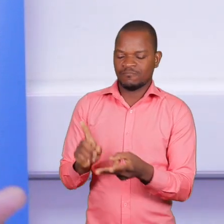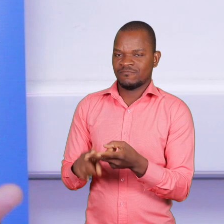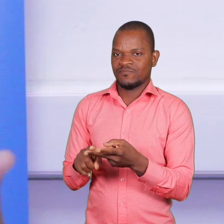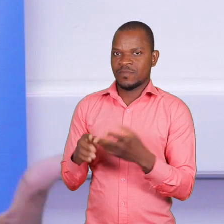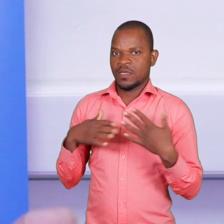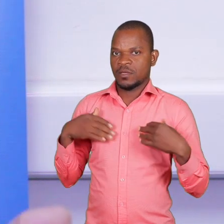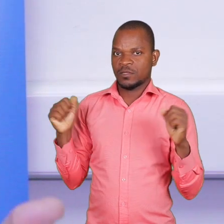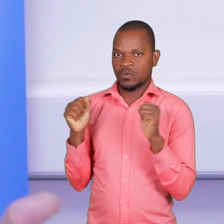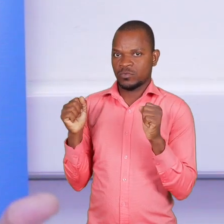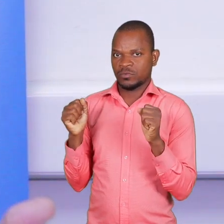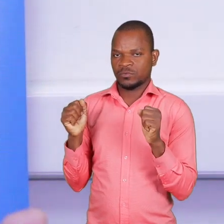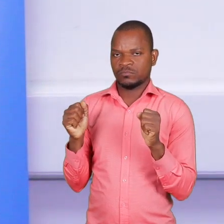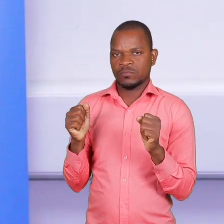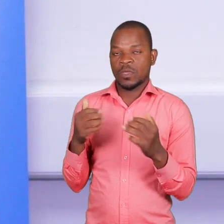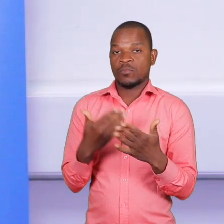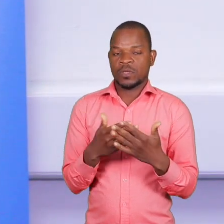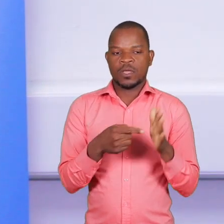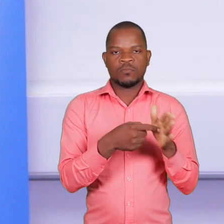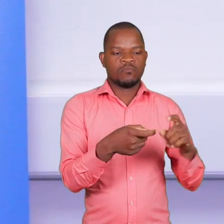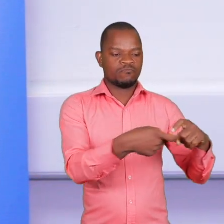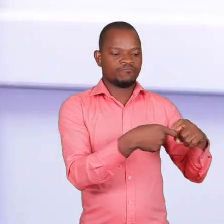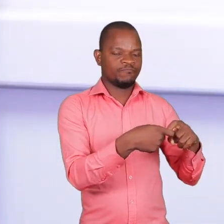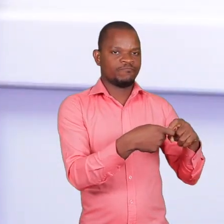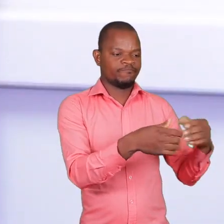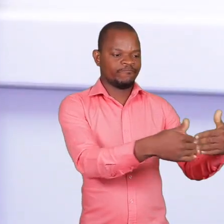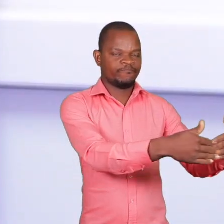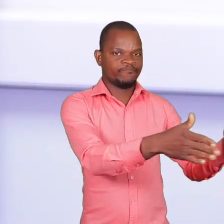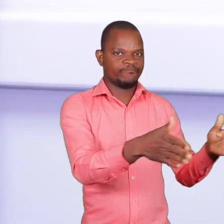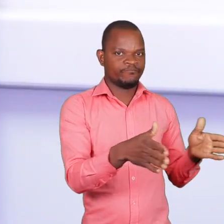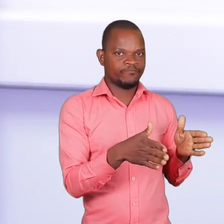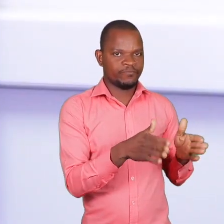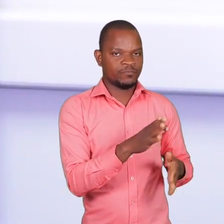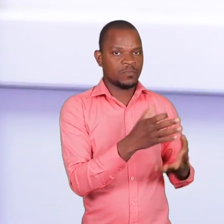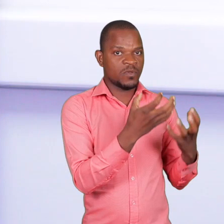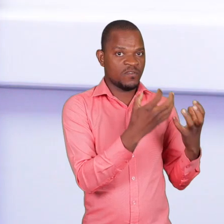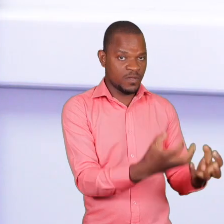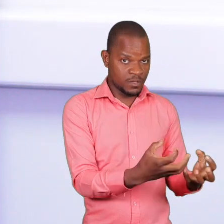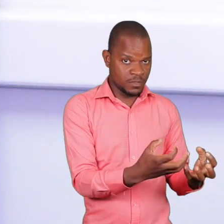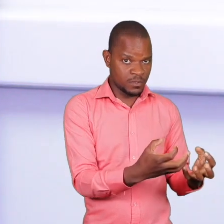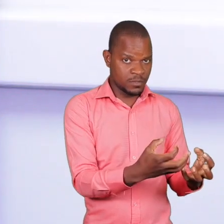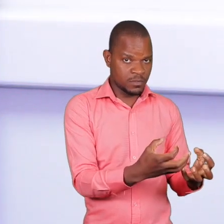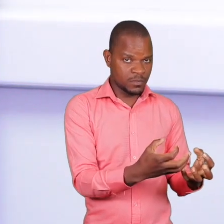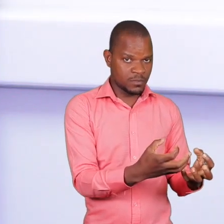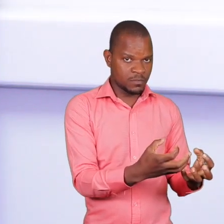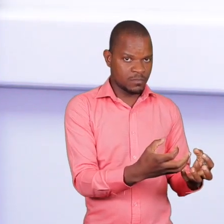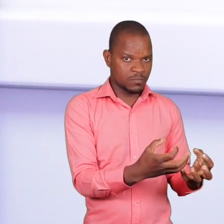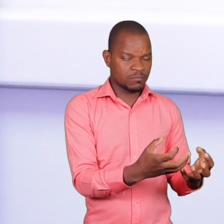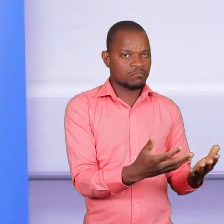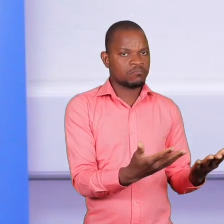uma infraestrutura, ou a família não tem uma infraestrutura básica de saneamento, neste caso uma latrina, significa